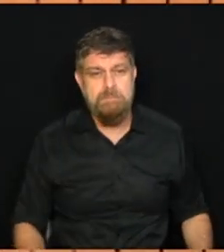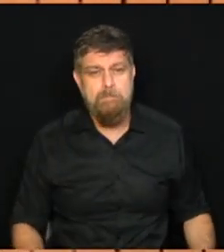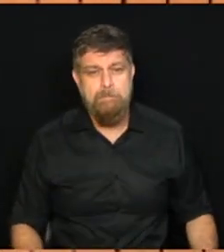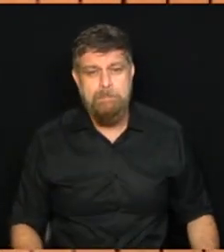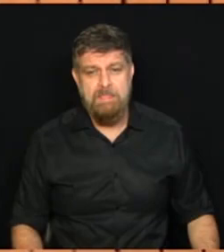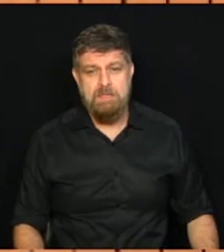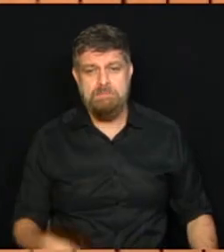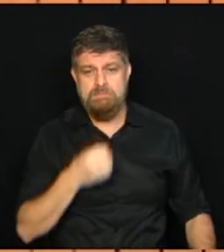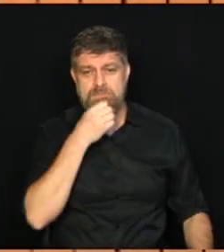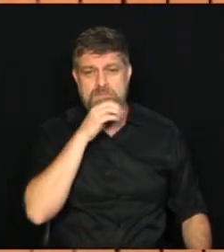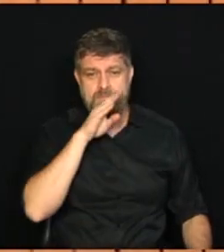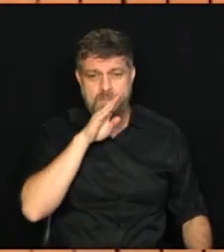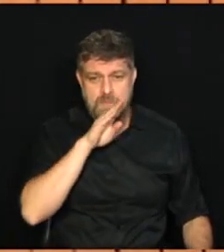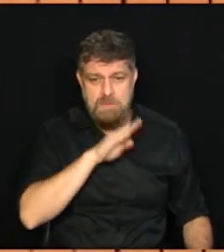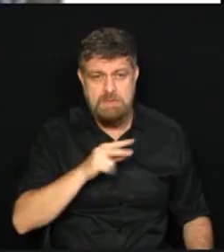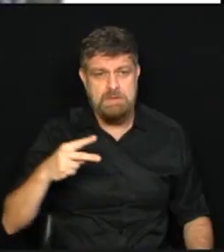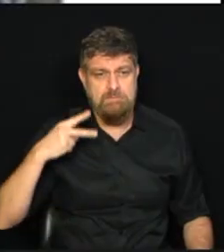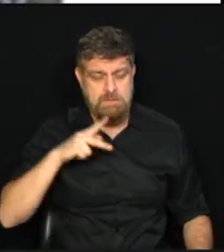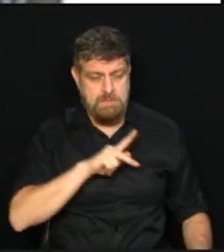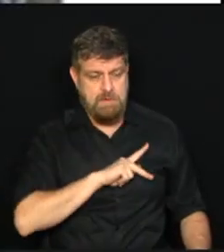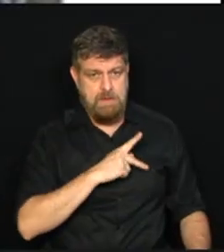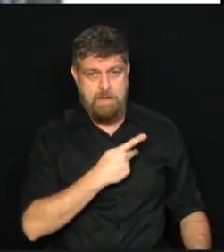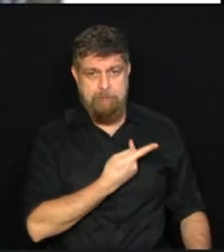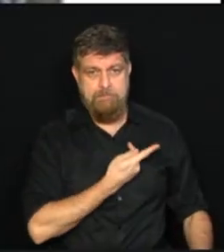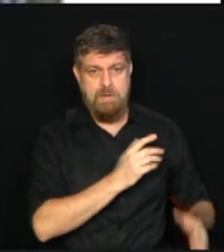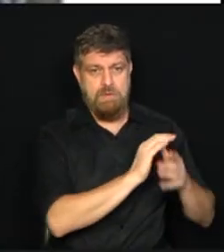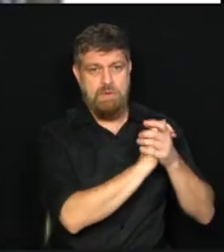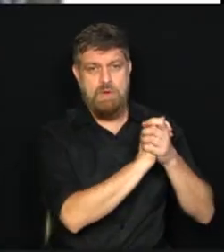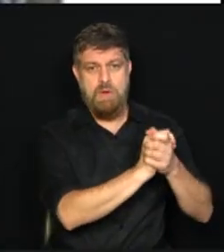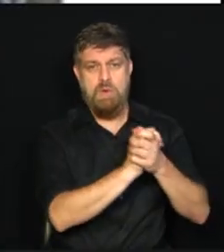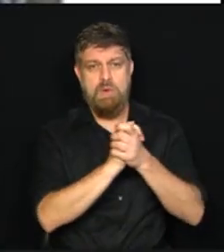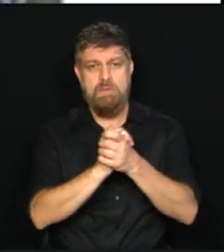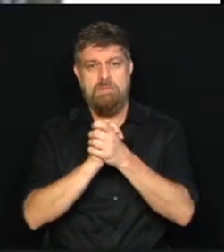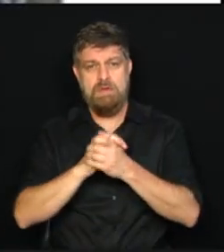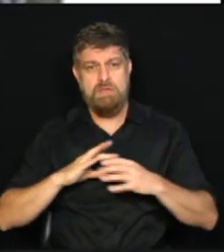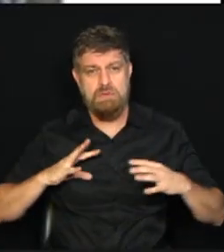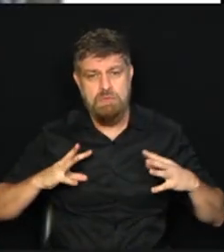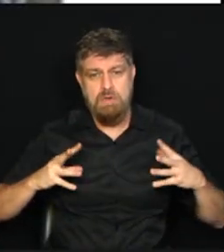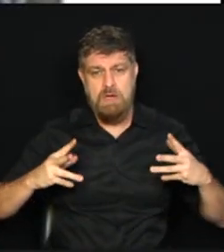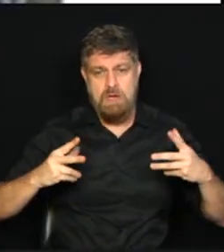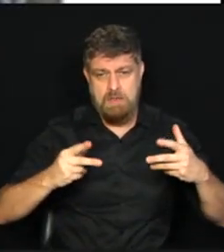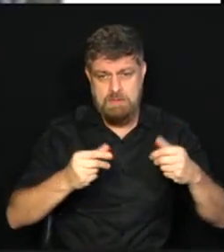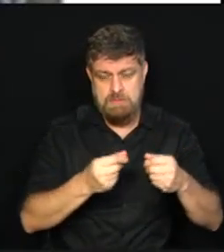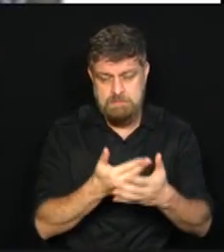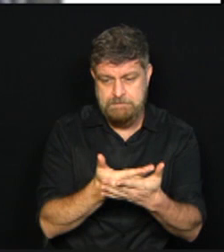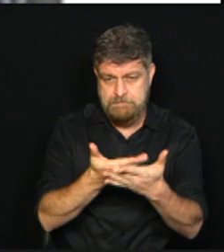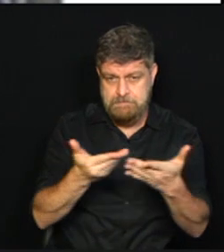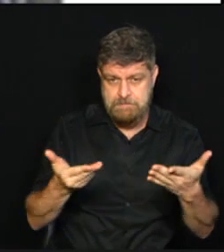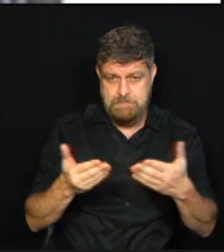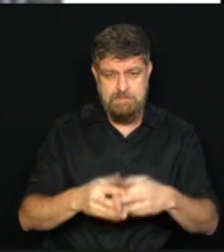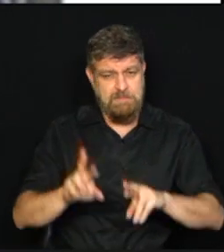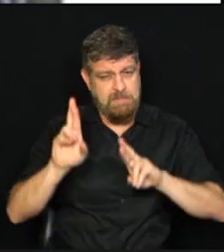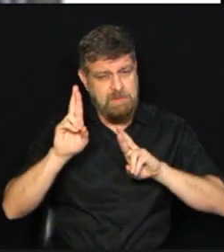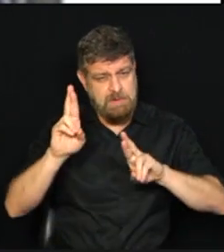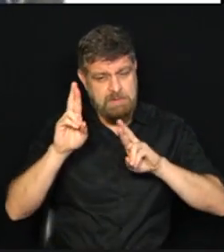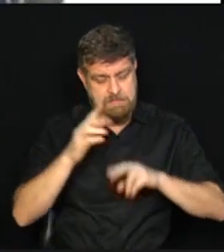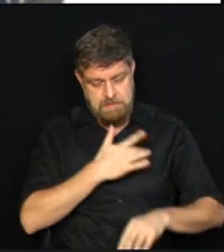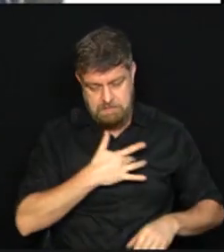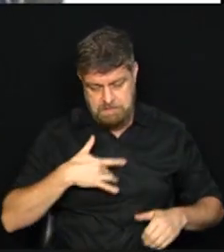Boa tarde, Paulo. A quem eu estendo a todos o meu cumprimento. Espero que todos estejam